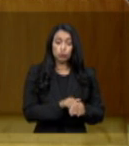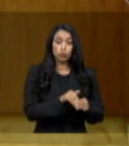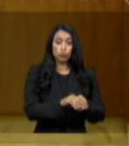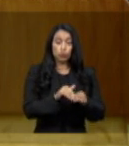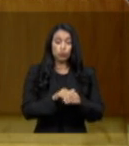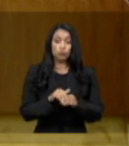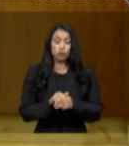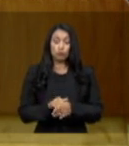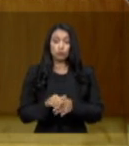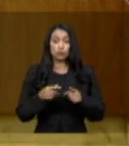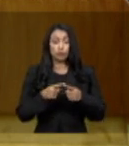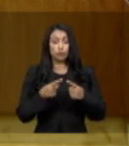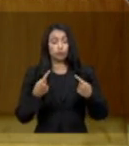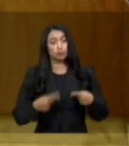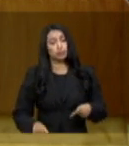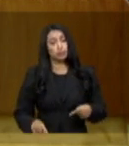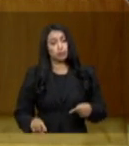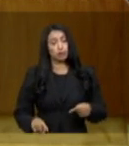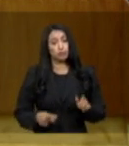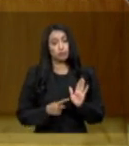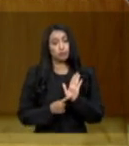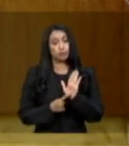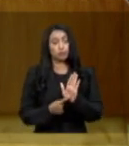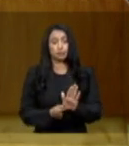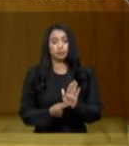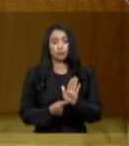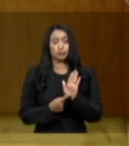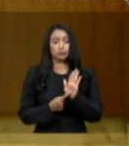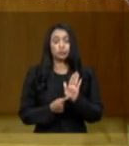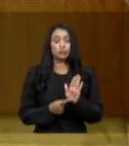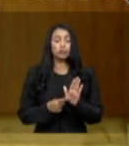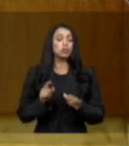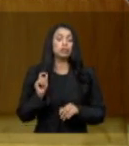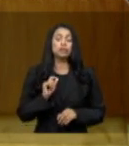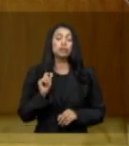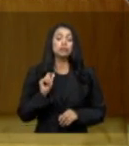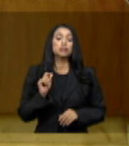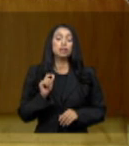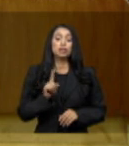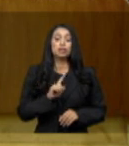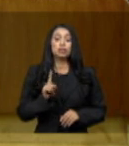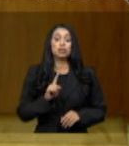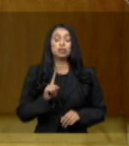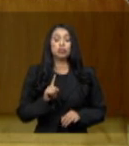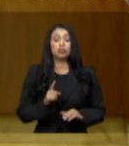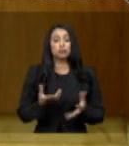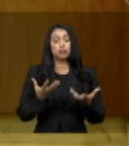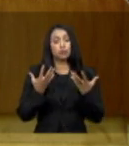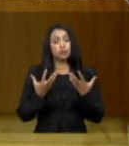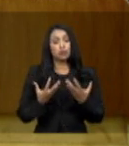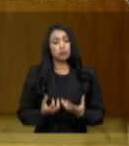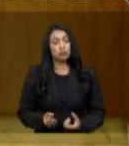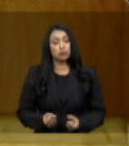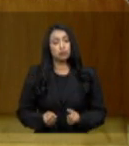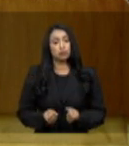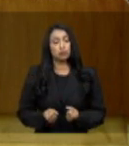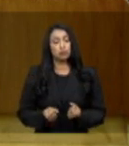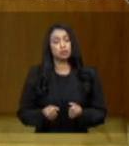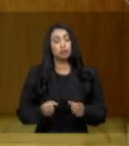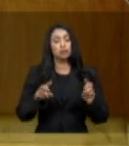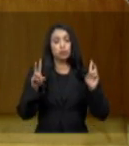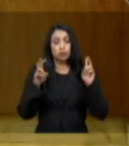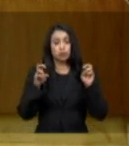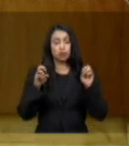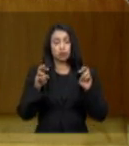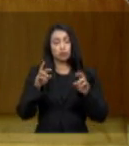parte divergente manifestaram-se no sentido de não estar entrando e adentrando na